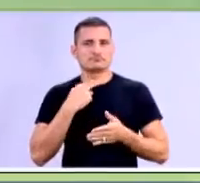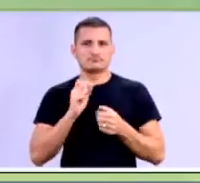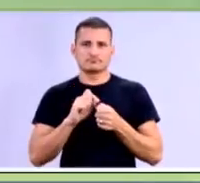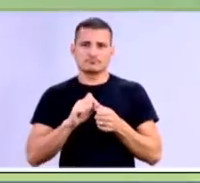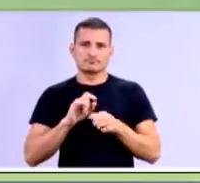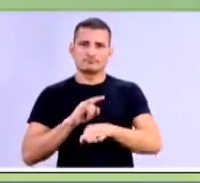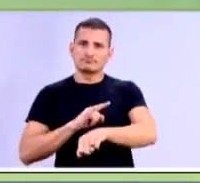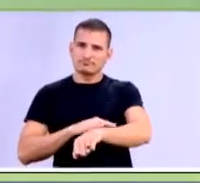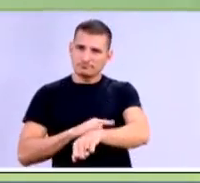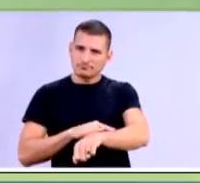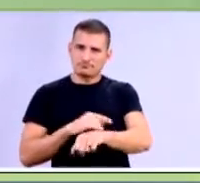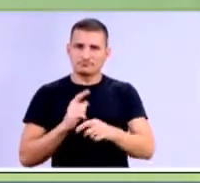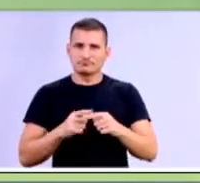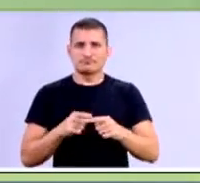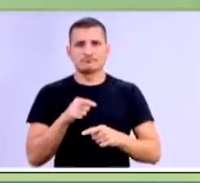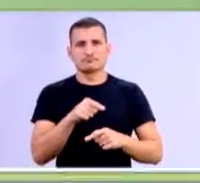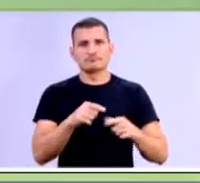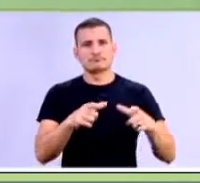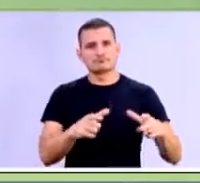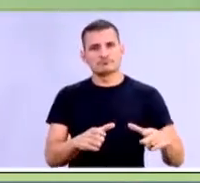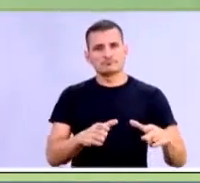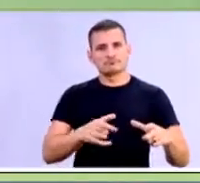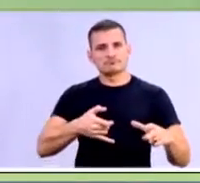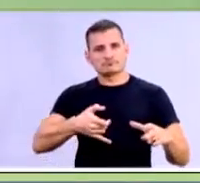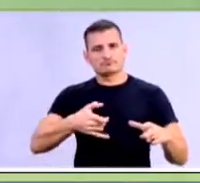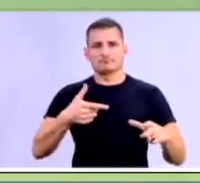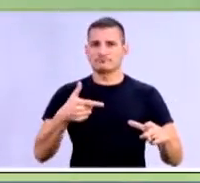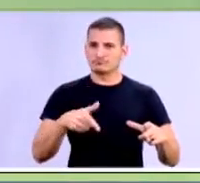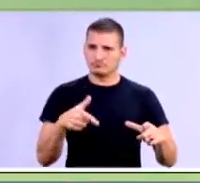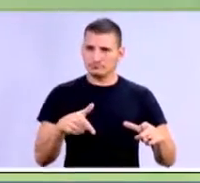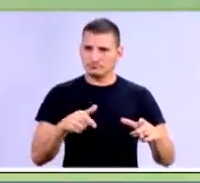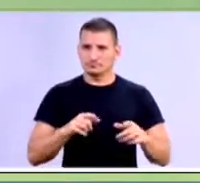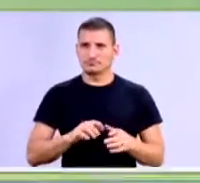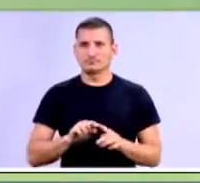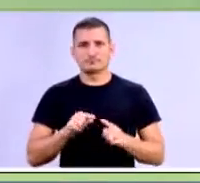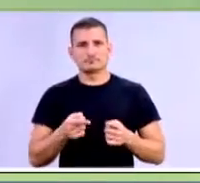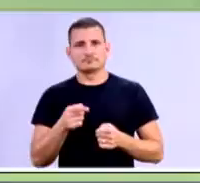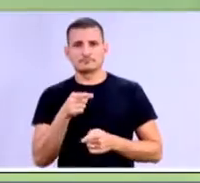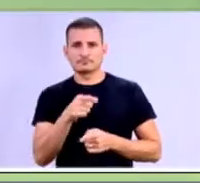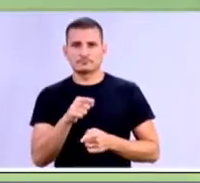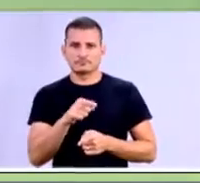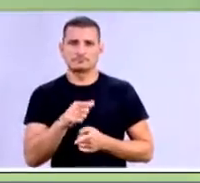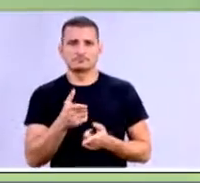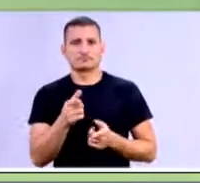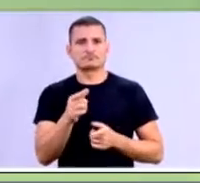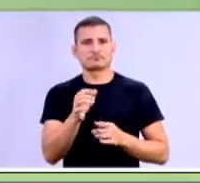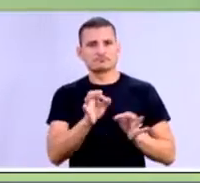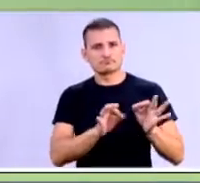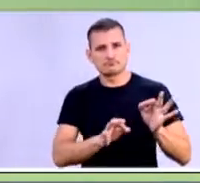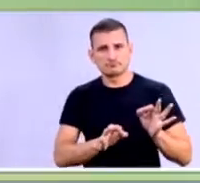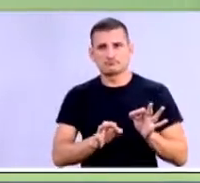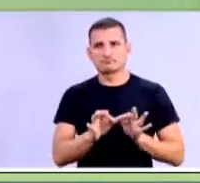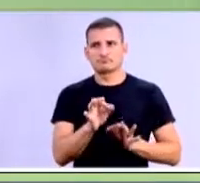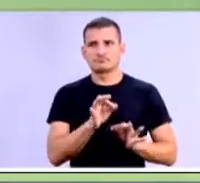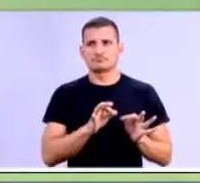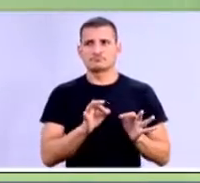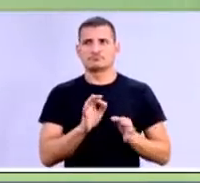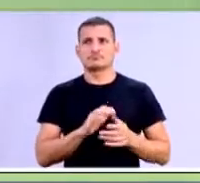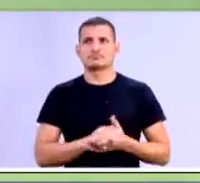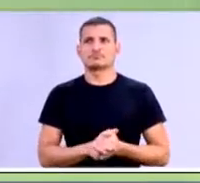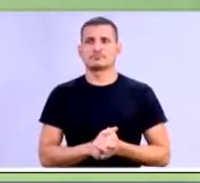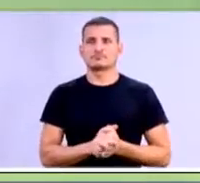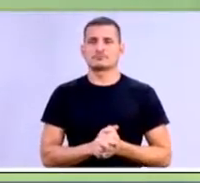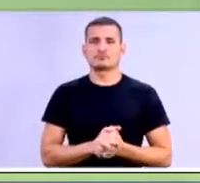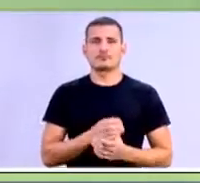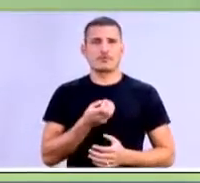pipi, porque pinico não tinha ali. Mas era feita com muito esmero, na Rua dos Bobos,